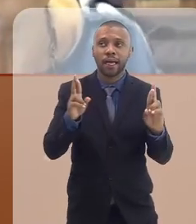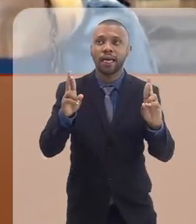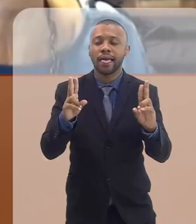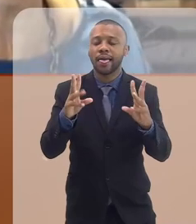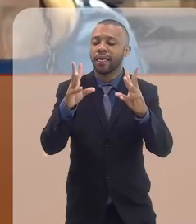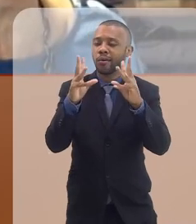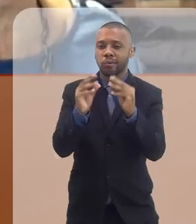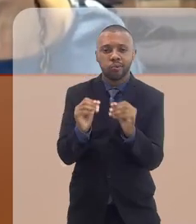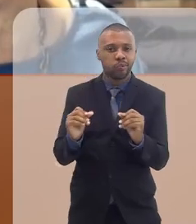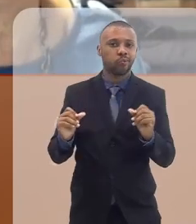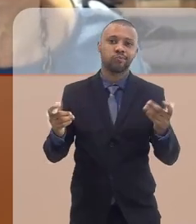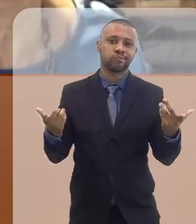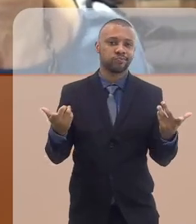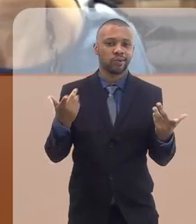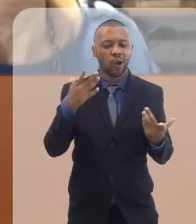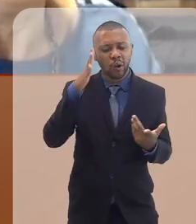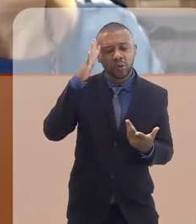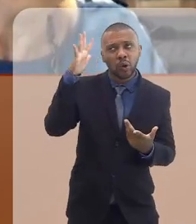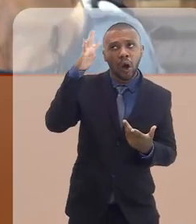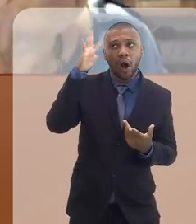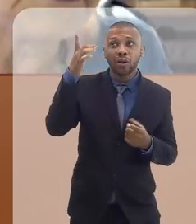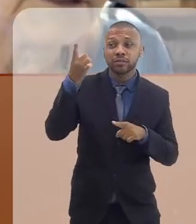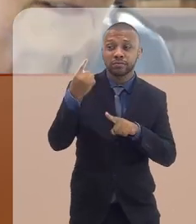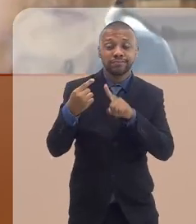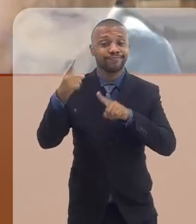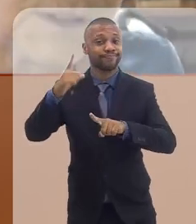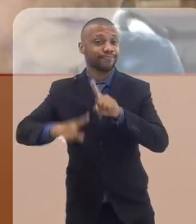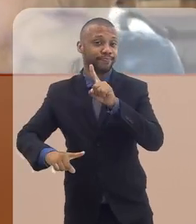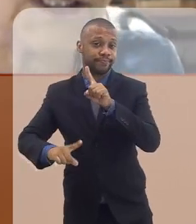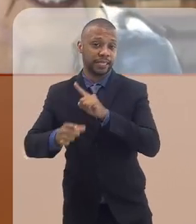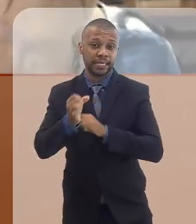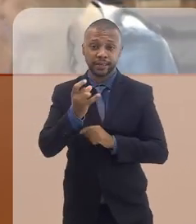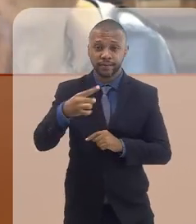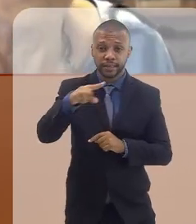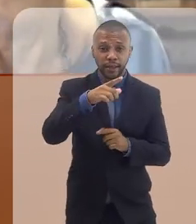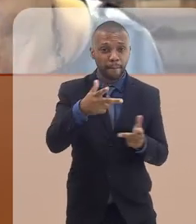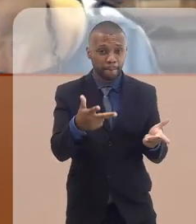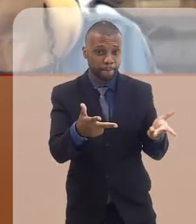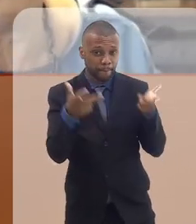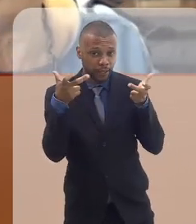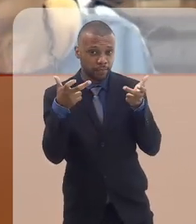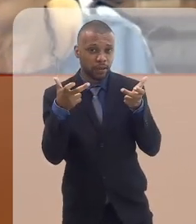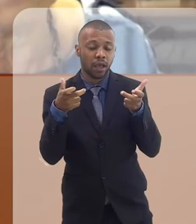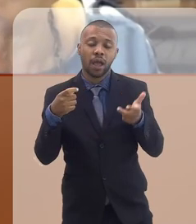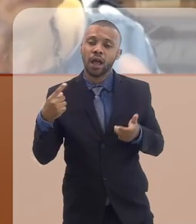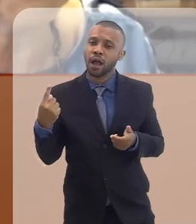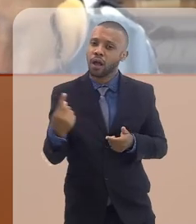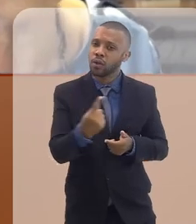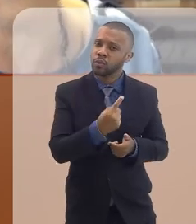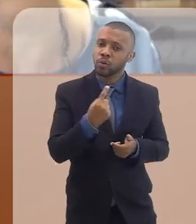jovem perdeu a esperança. E, se você olhar